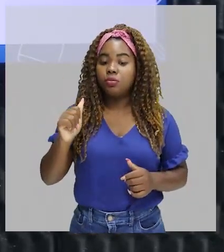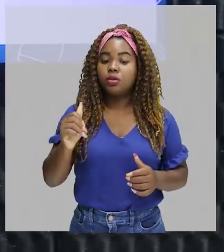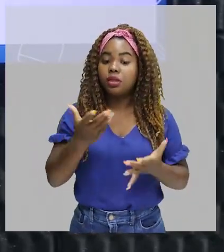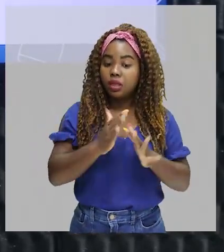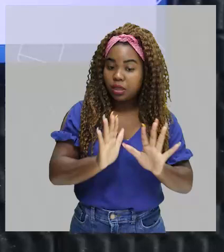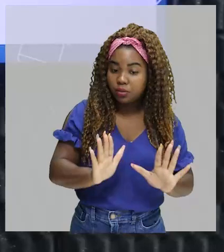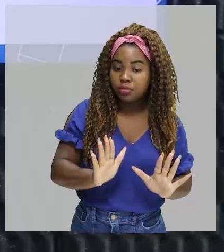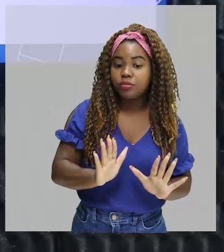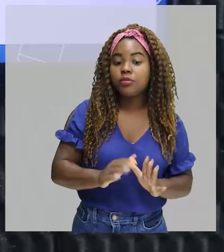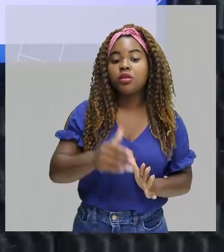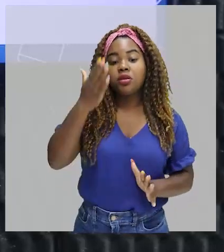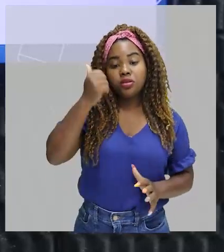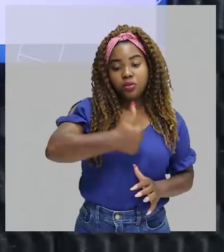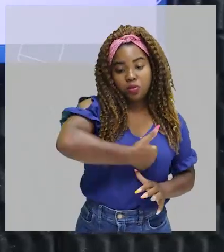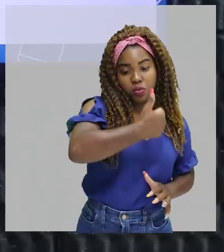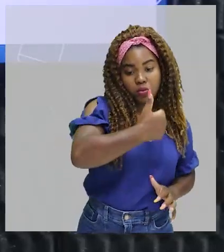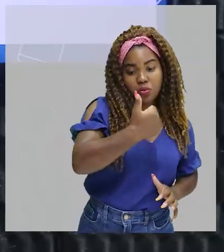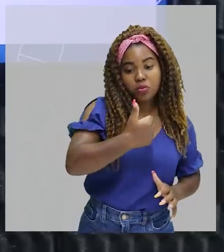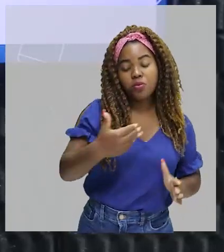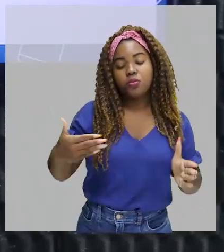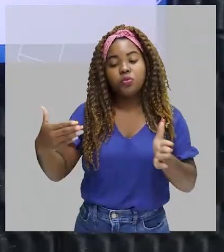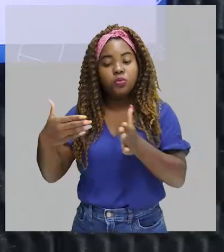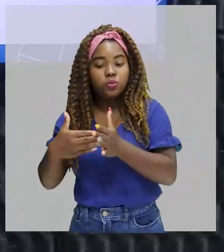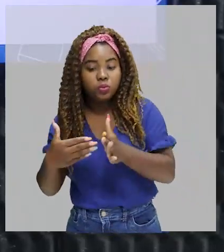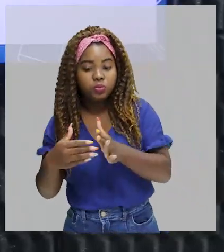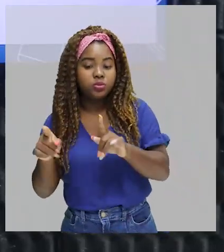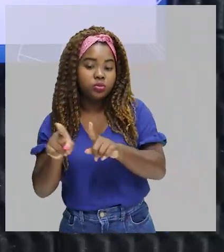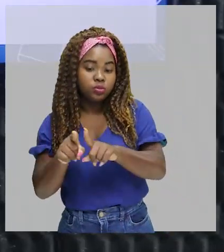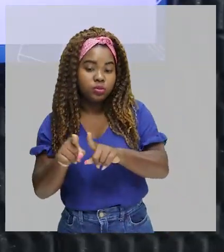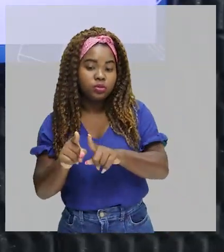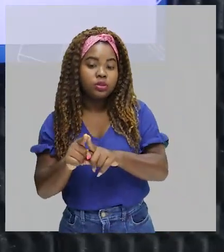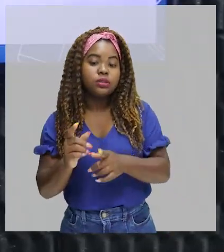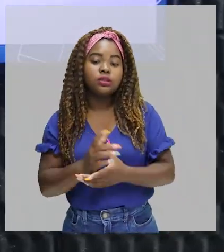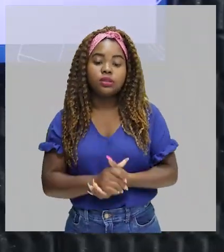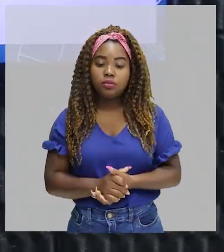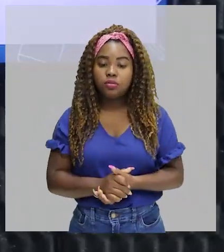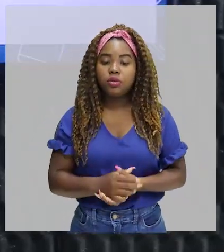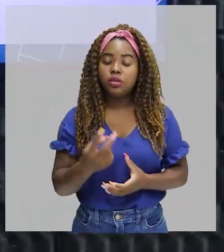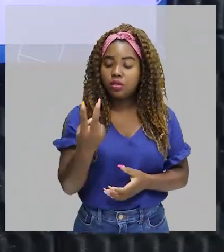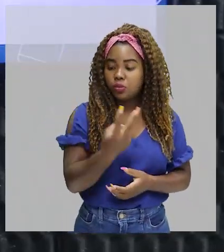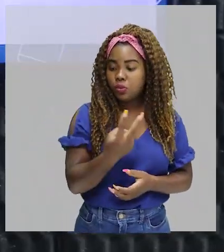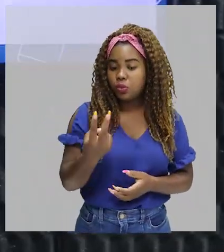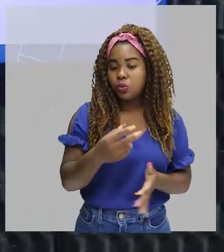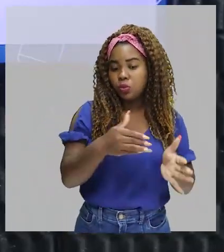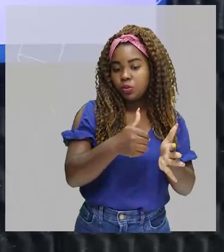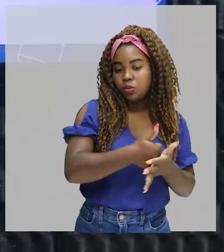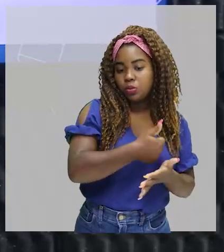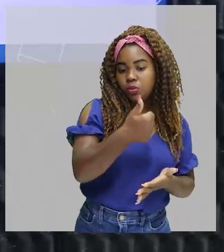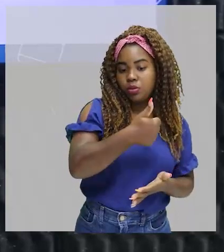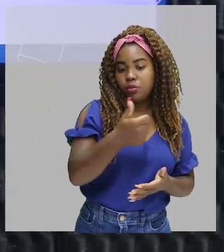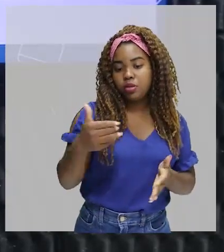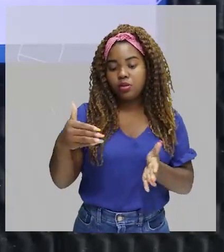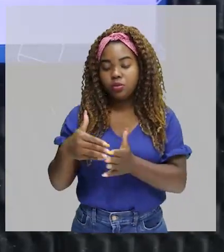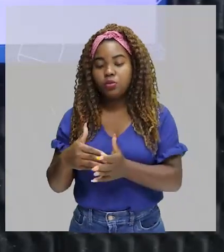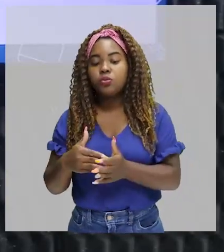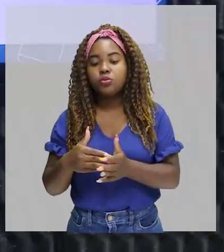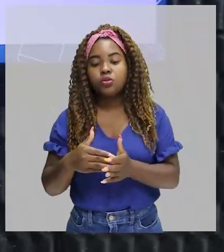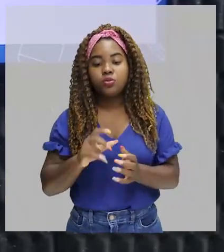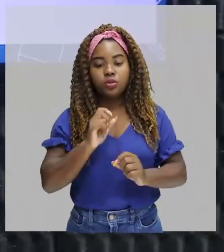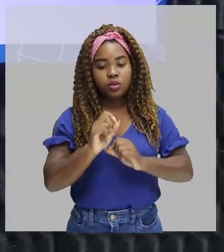eu sei quem é o primeiro termo, eu sei quem é o último termo e, justamente, eles dois, o primeiro e o último, eles são chamados de quem?